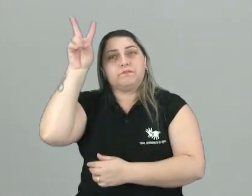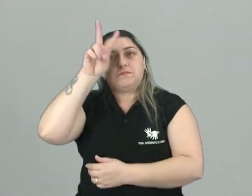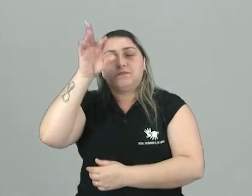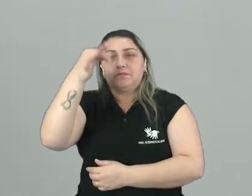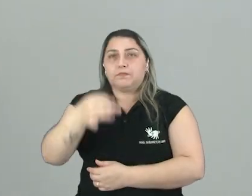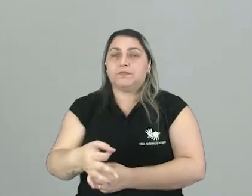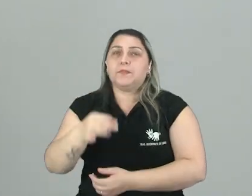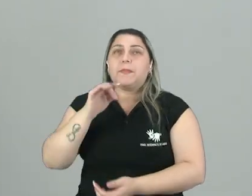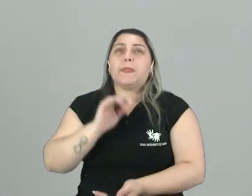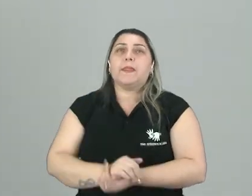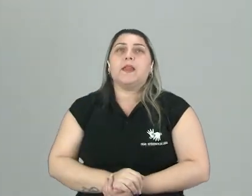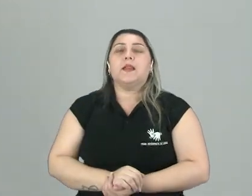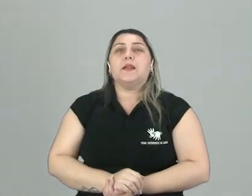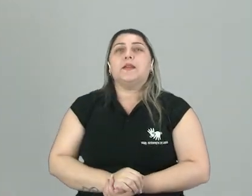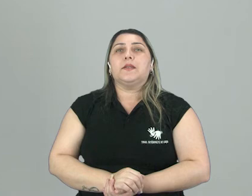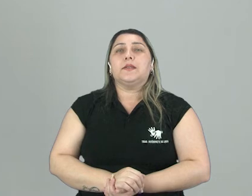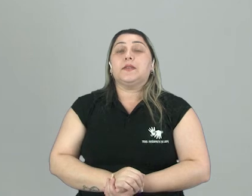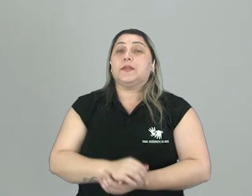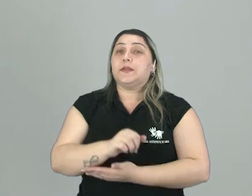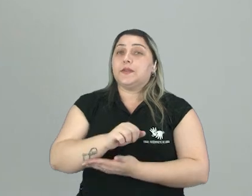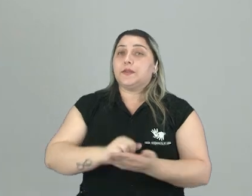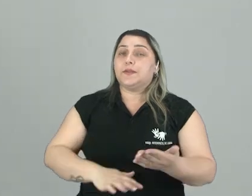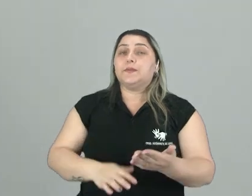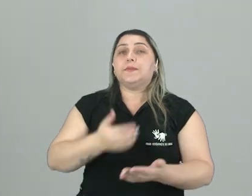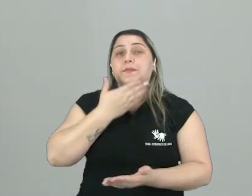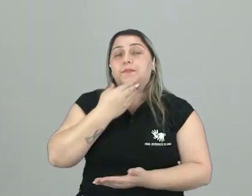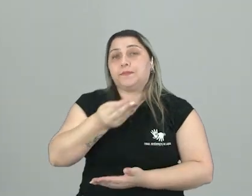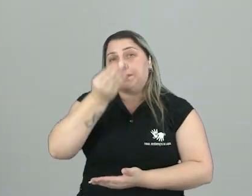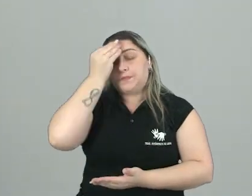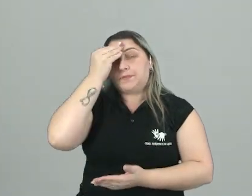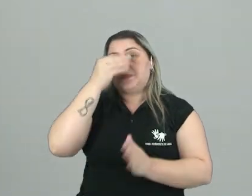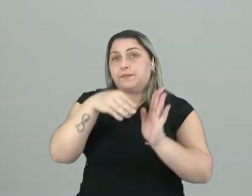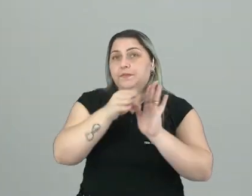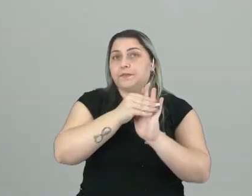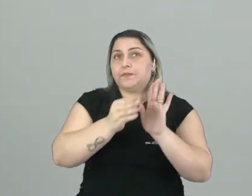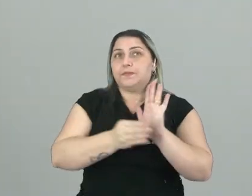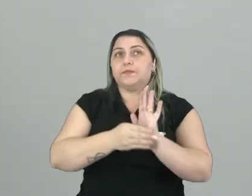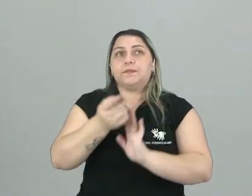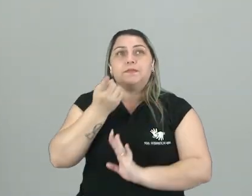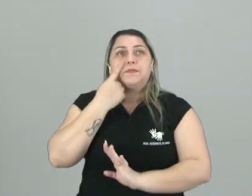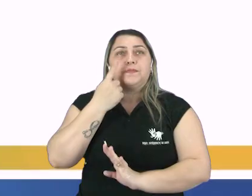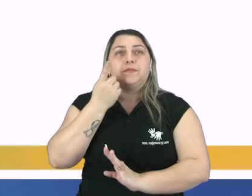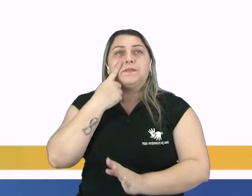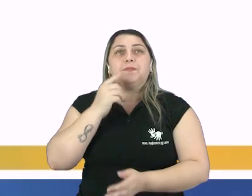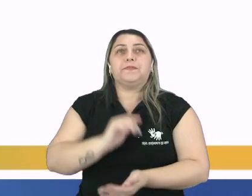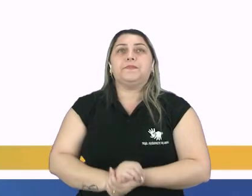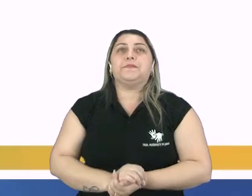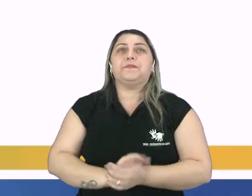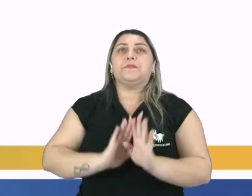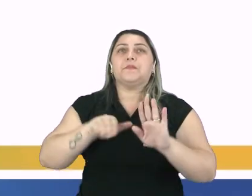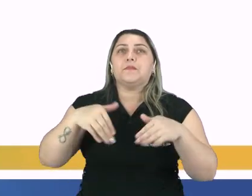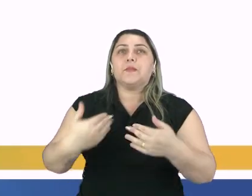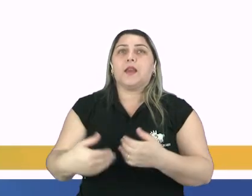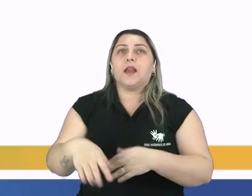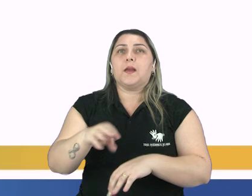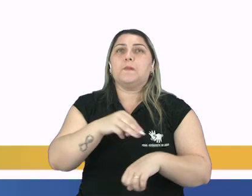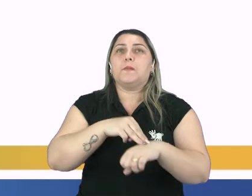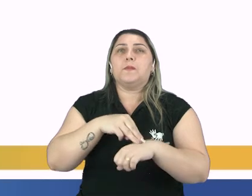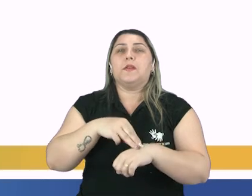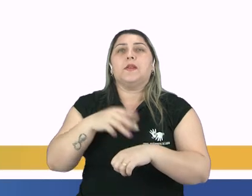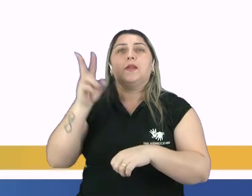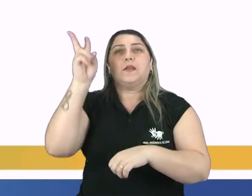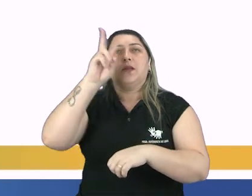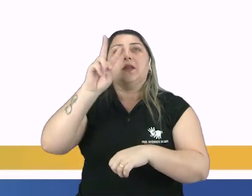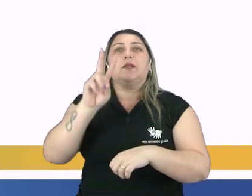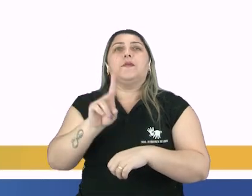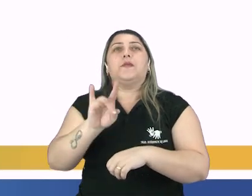certo? E aí vamos aqui fazer as nossas atividades para melhor fixar o nosso conteúdo. Observem aí. Em um dos mais conhecidos momentos